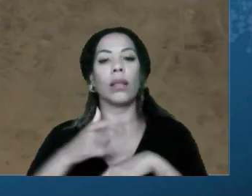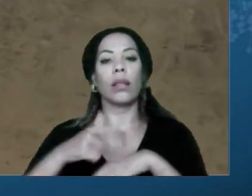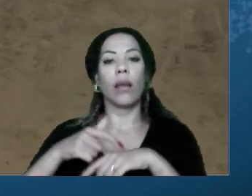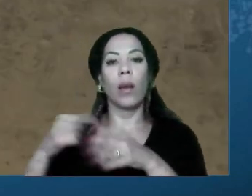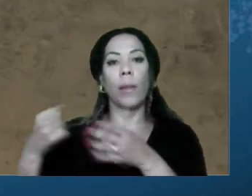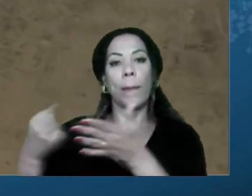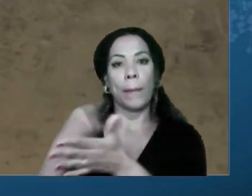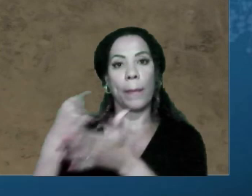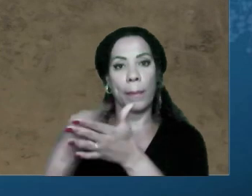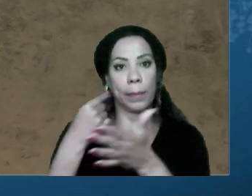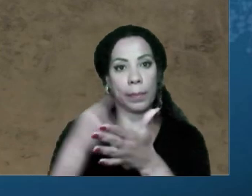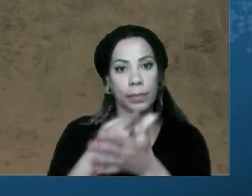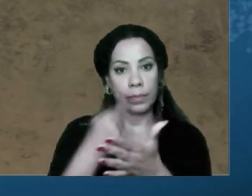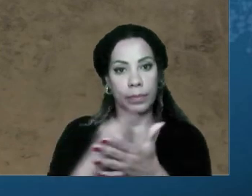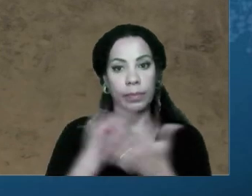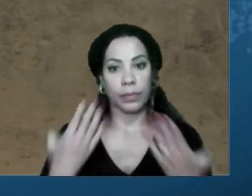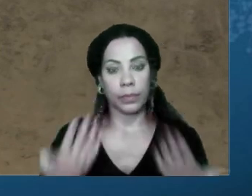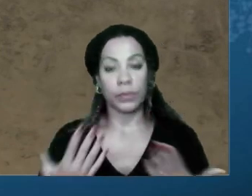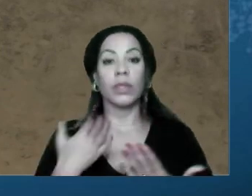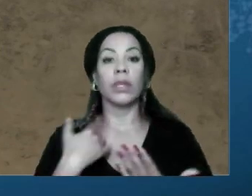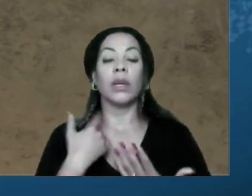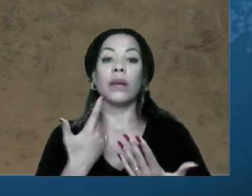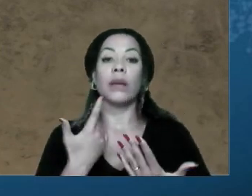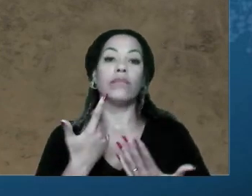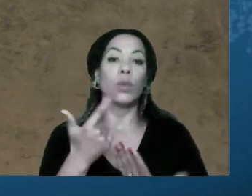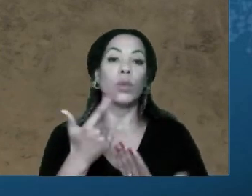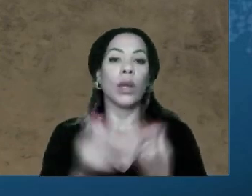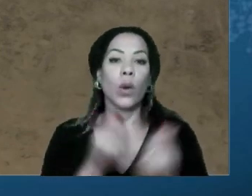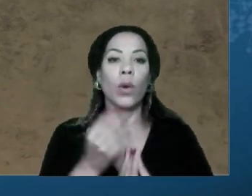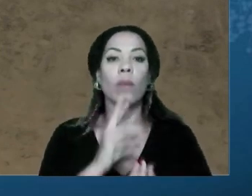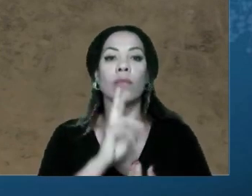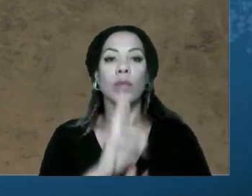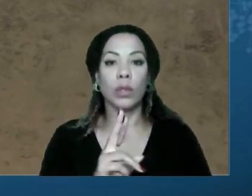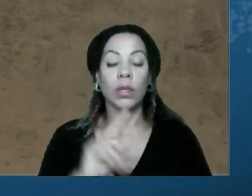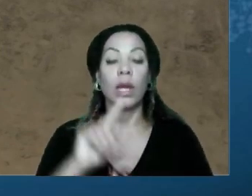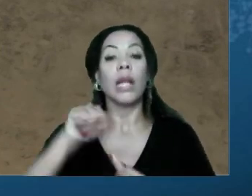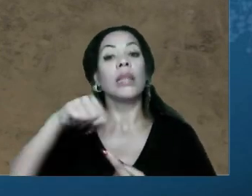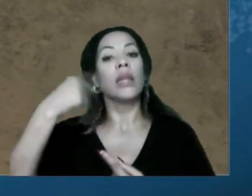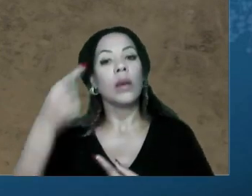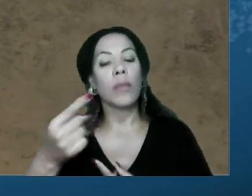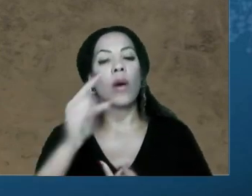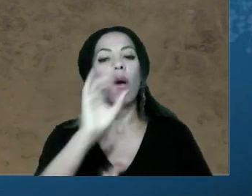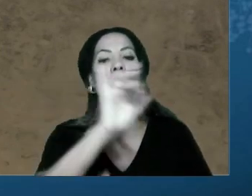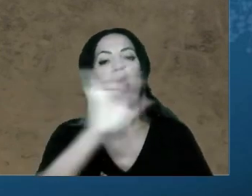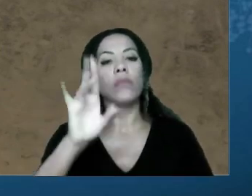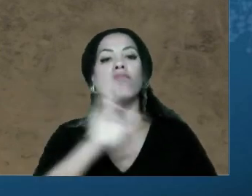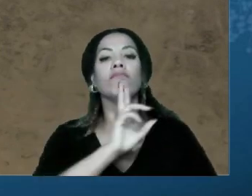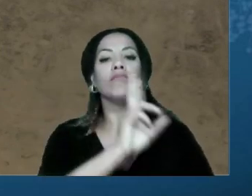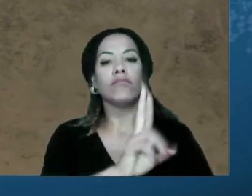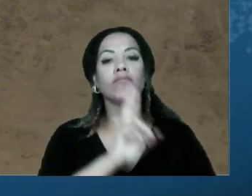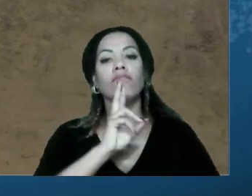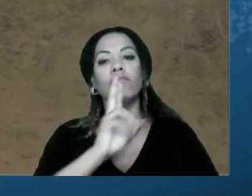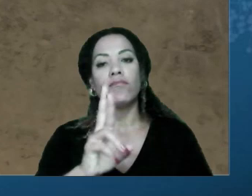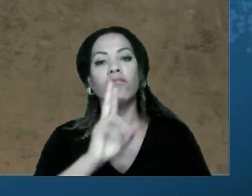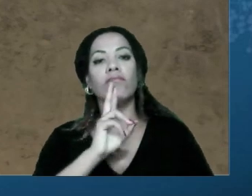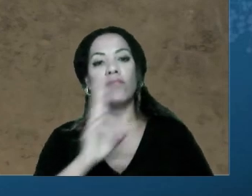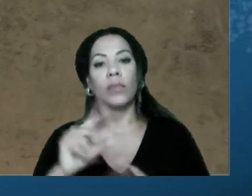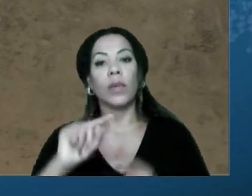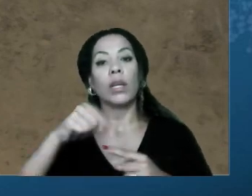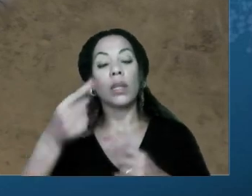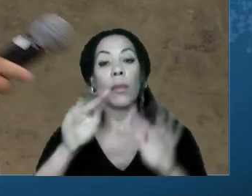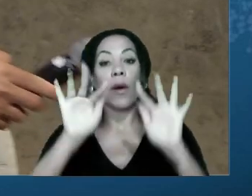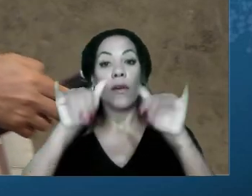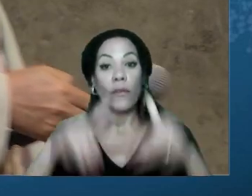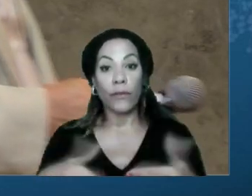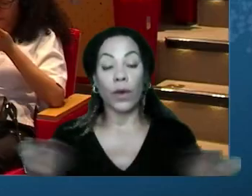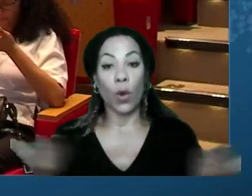Bora e Martin vão responder perguntas depois, individualmente, depois do término do